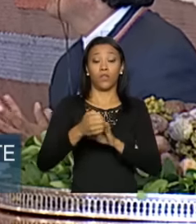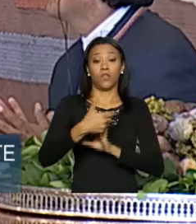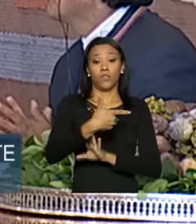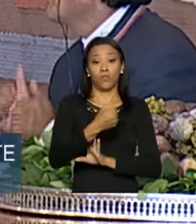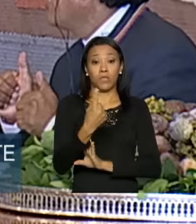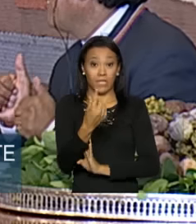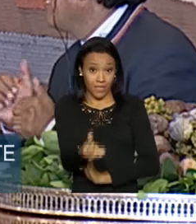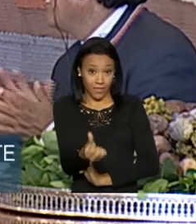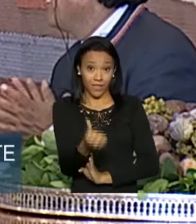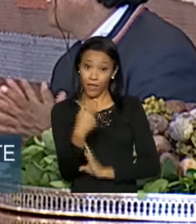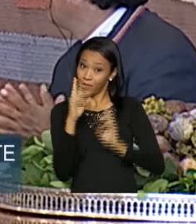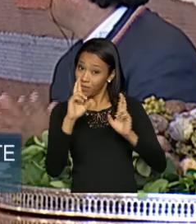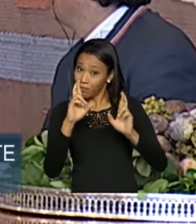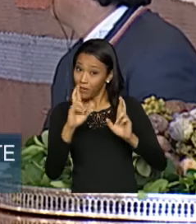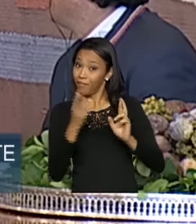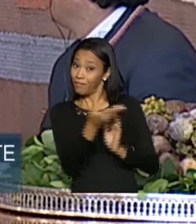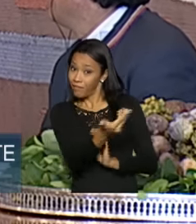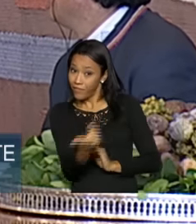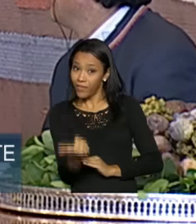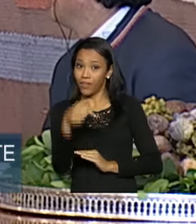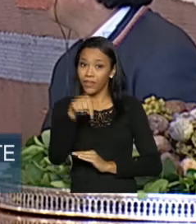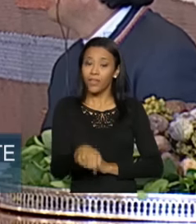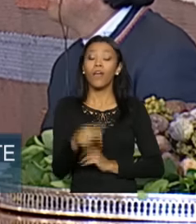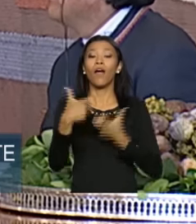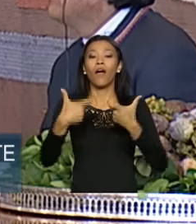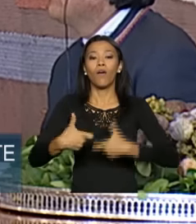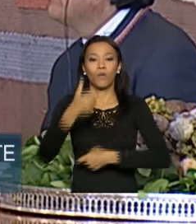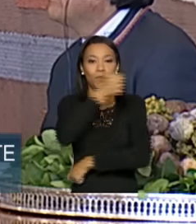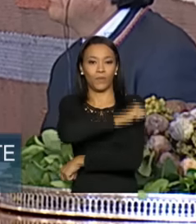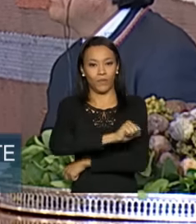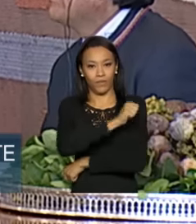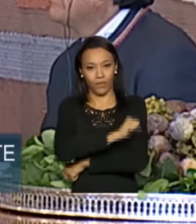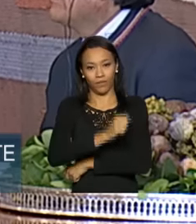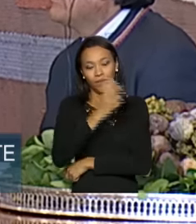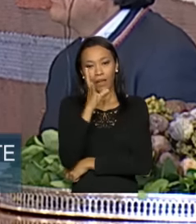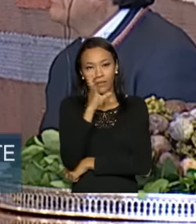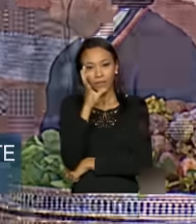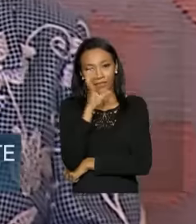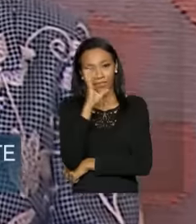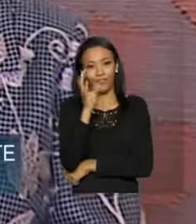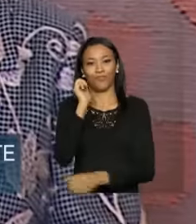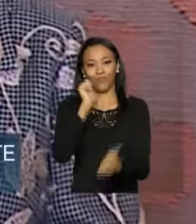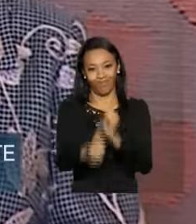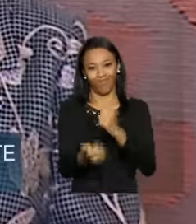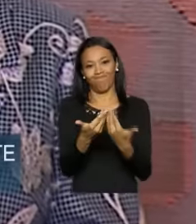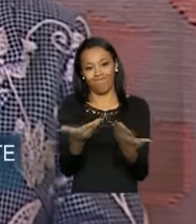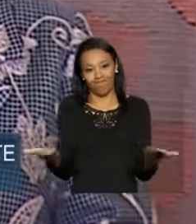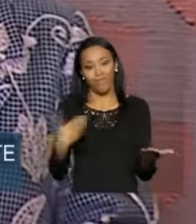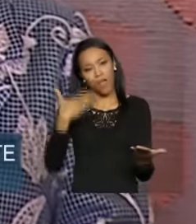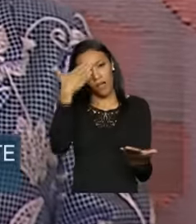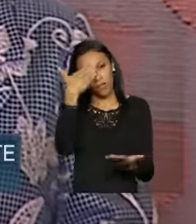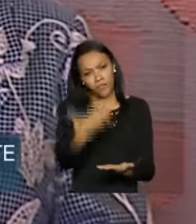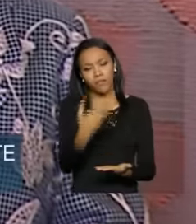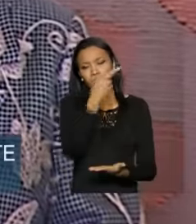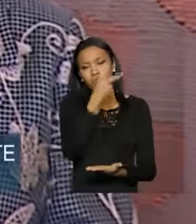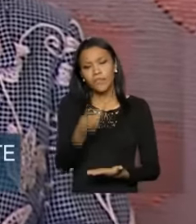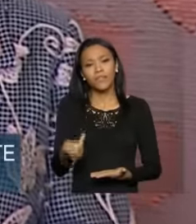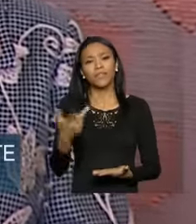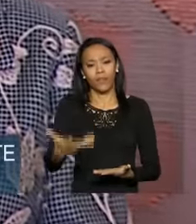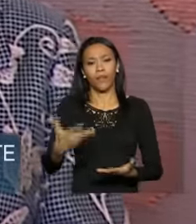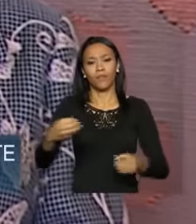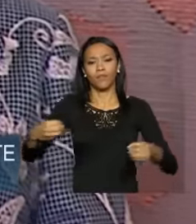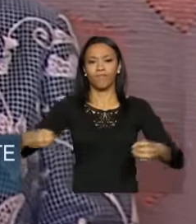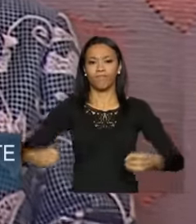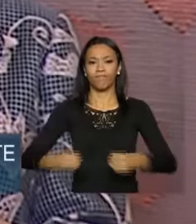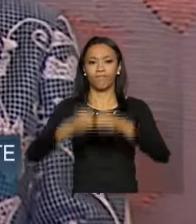Espero vê-lo ainda este ano no Rio de Janeiro. Agradecendo-lhe a visita, quero propor um